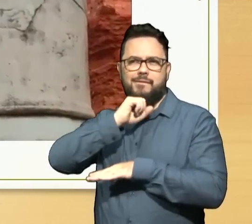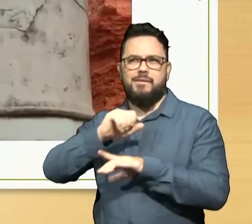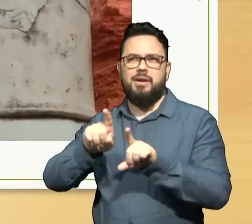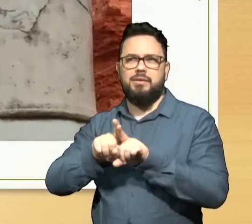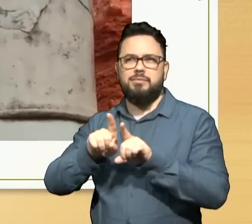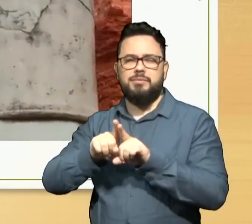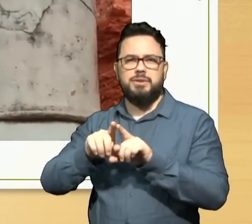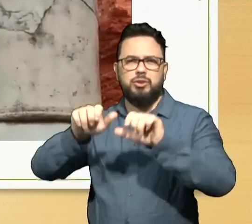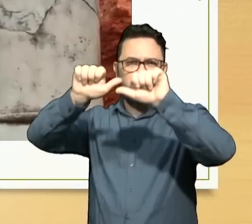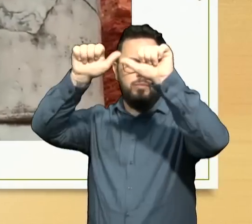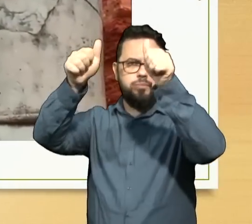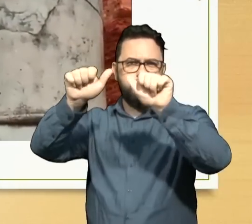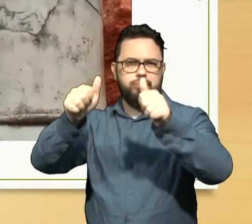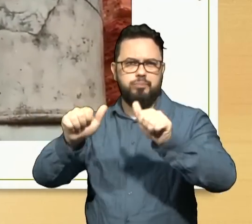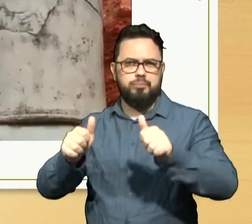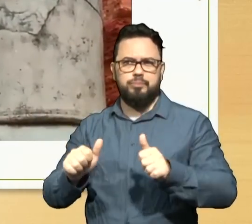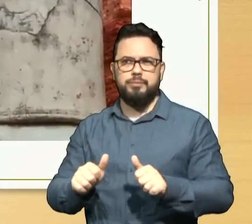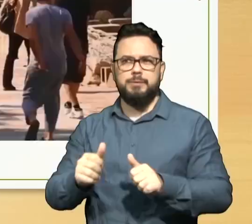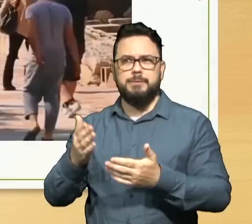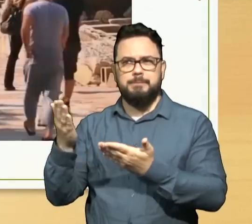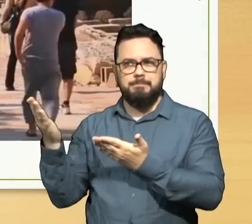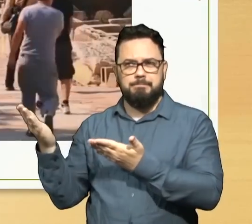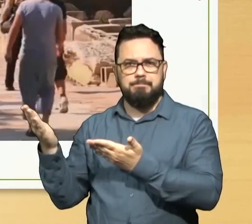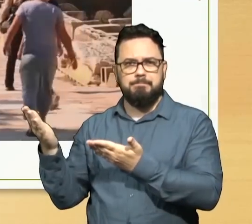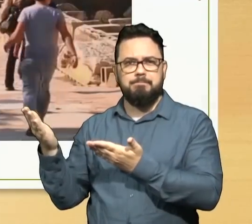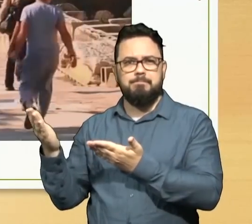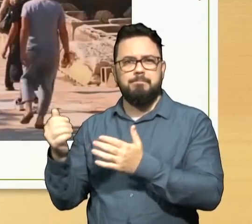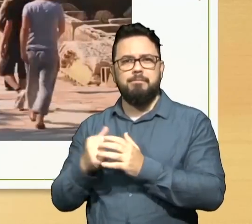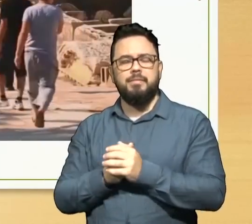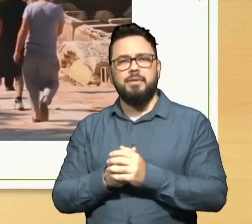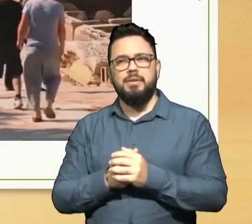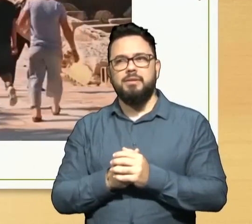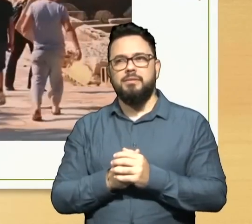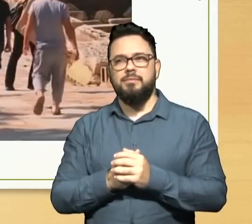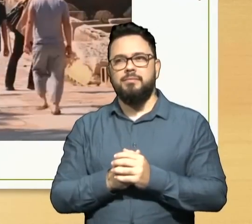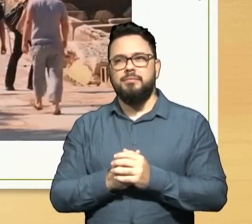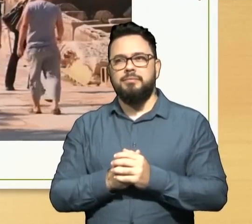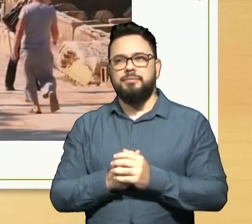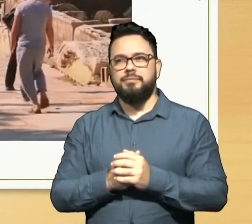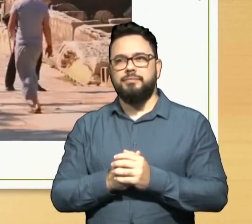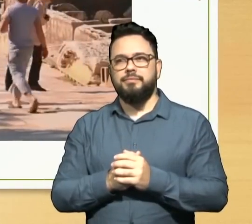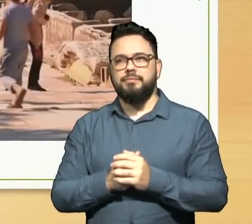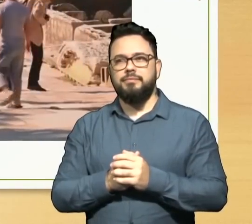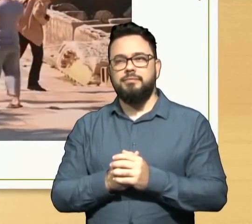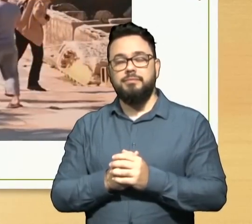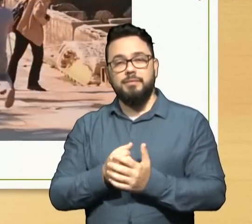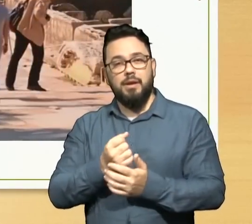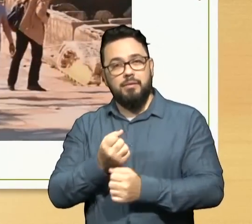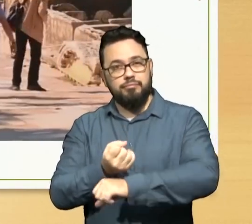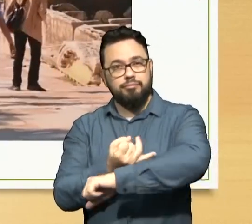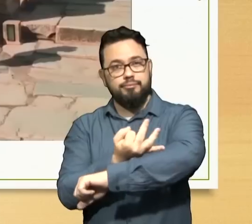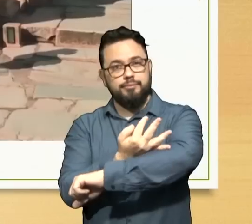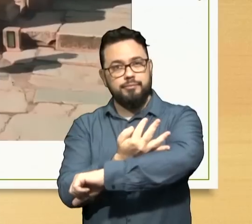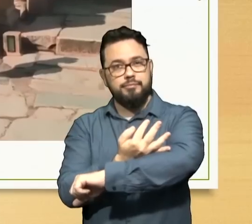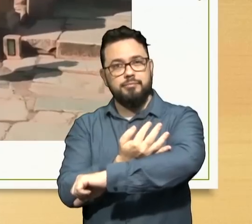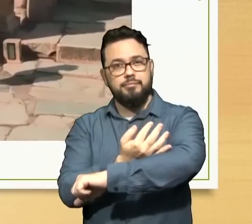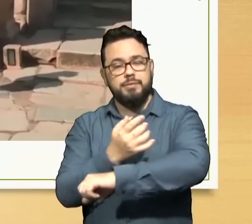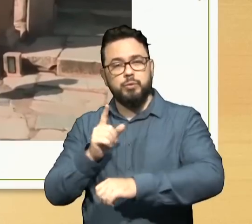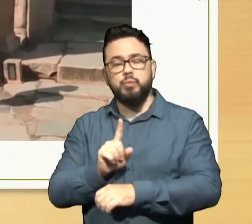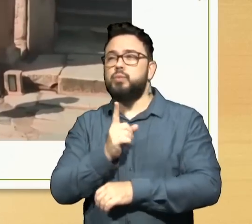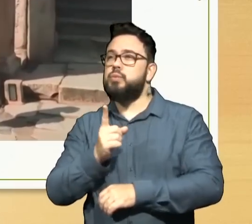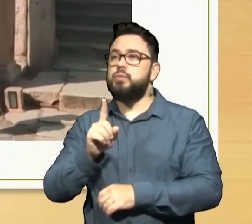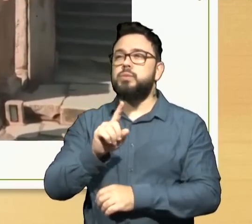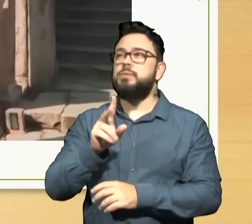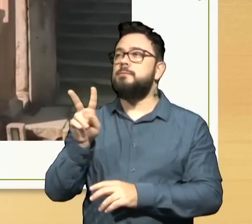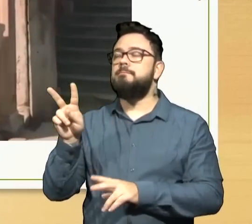estátuas da arete que seria Justamente a virtude é muito emocionante poder andar nas ruas onde and